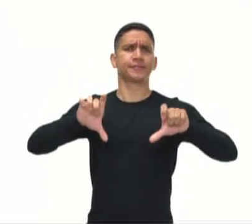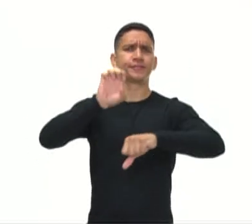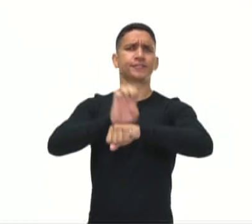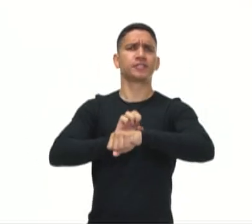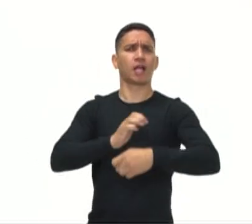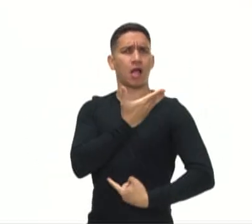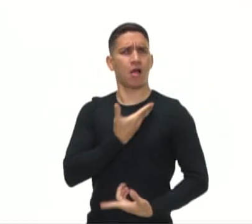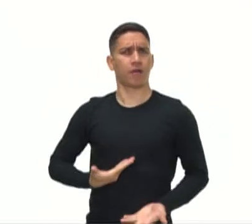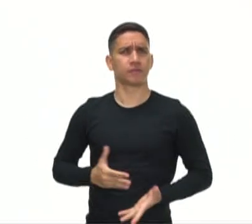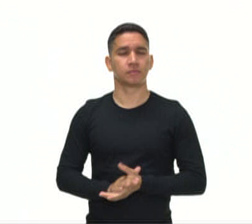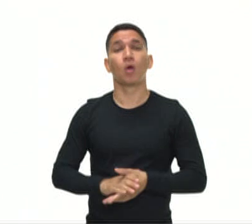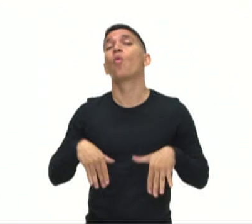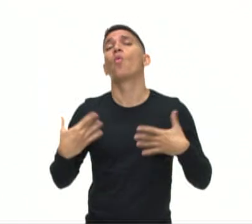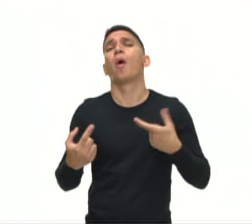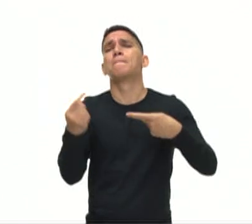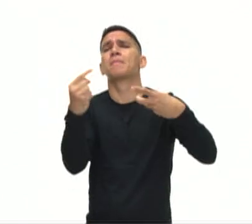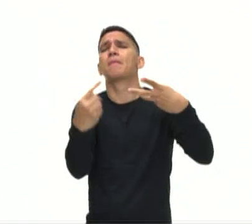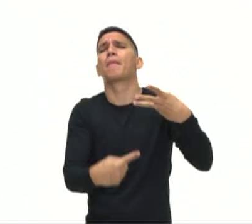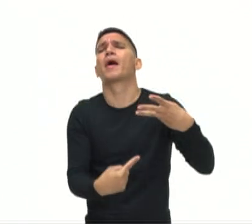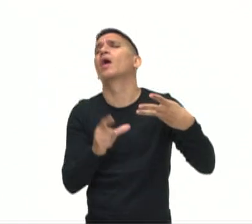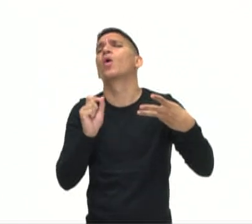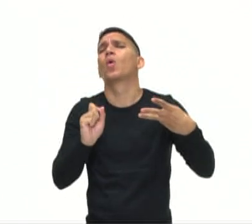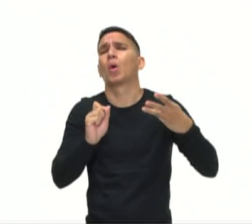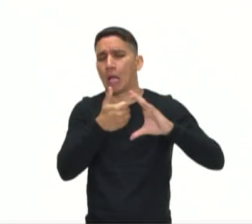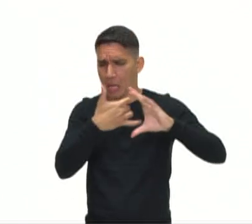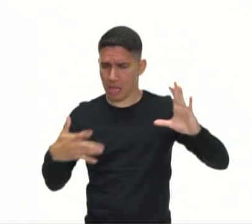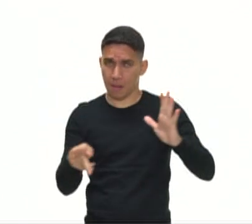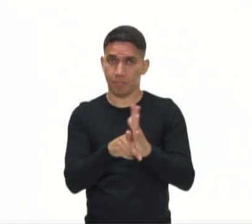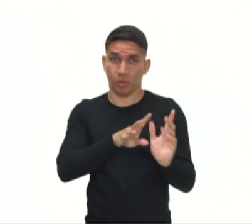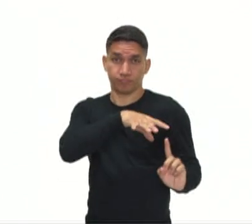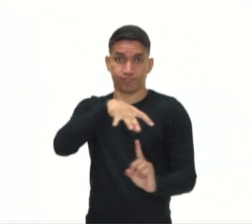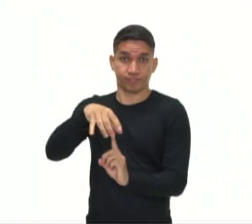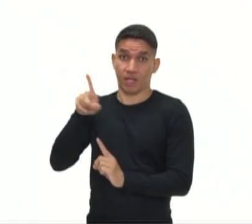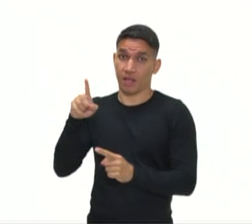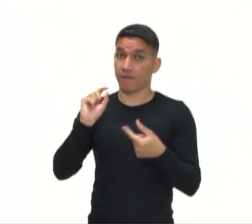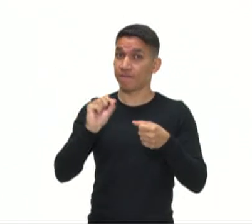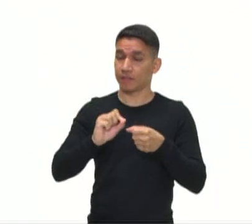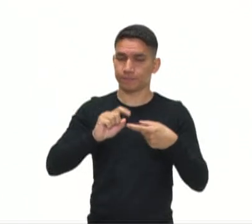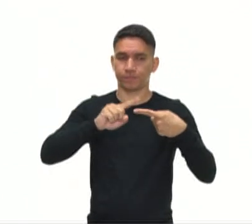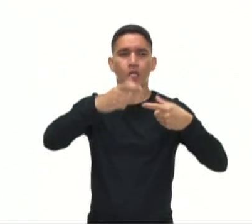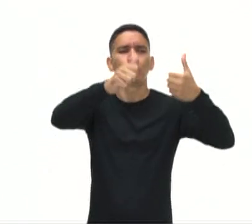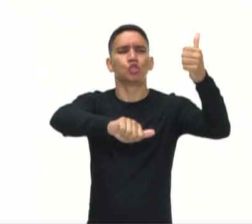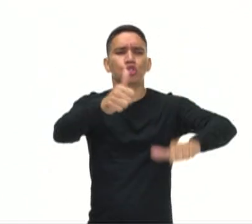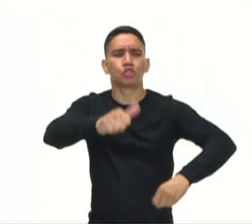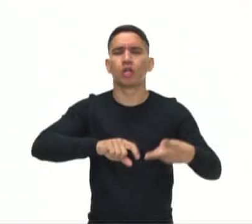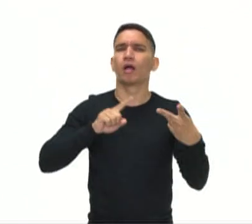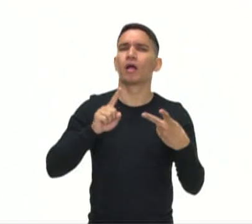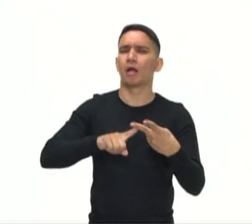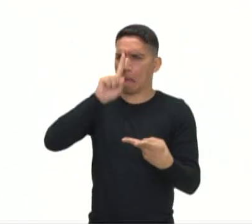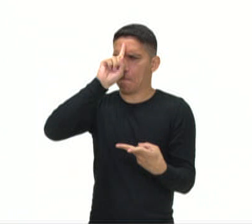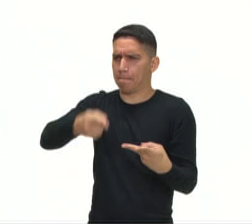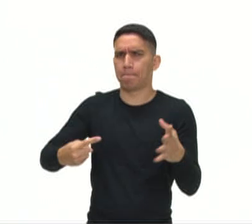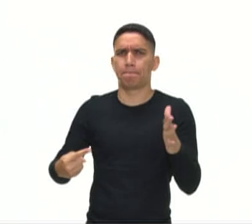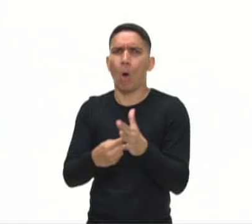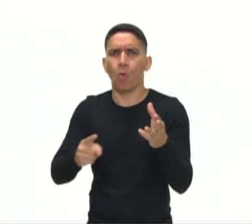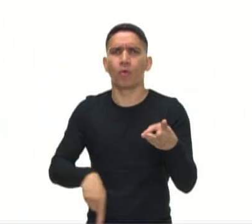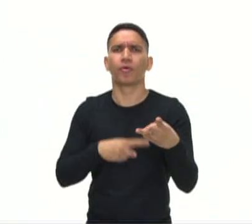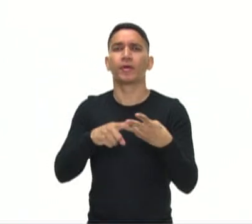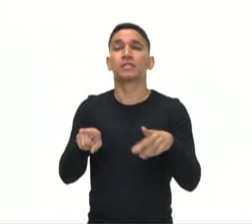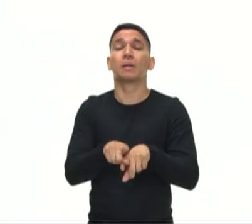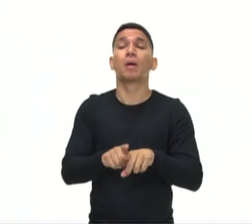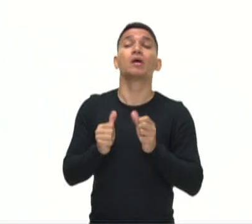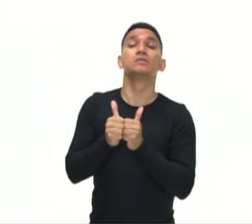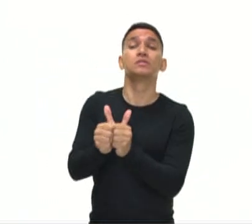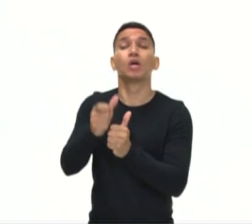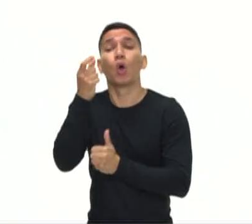ações que caracterizam o seu reinado. Luís XIV julgava, punia e acompanhava as execuções.